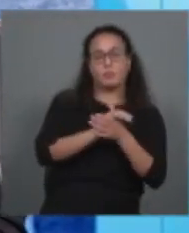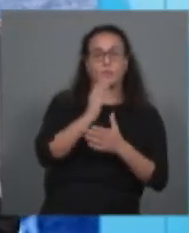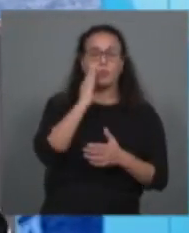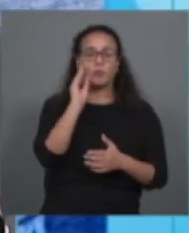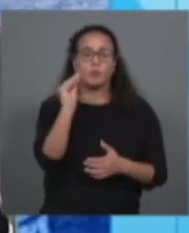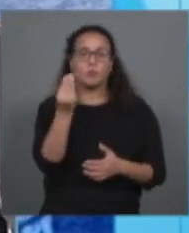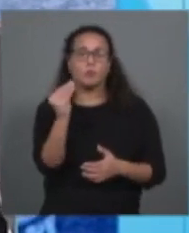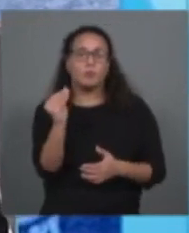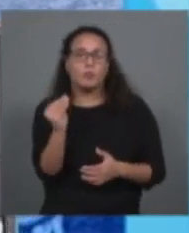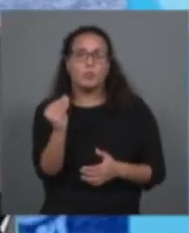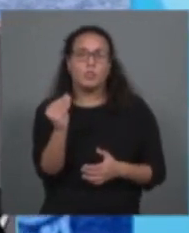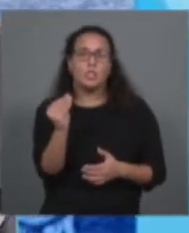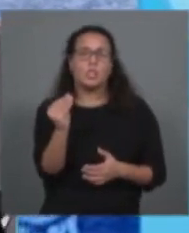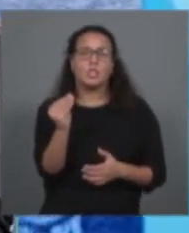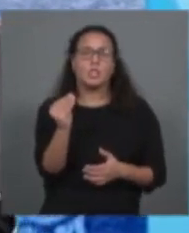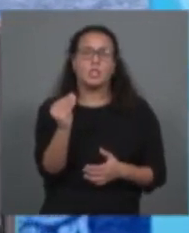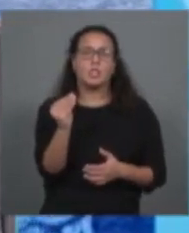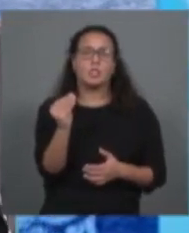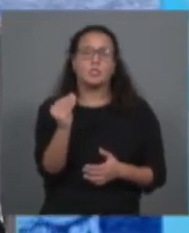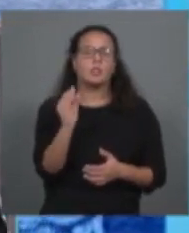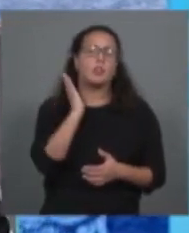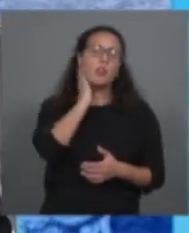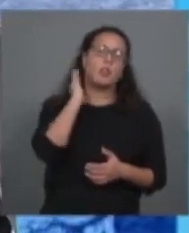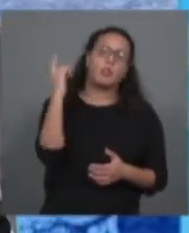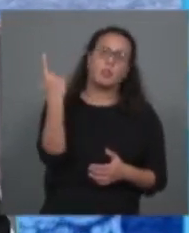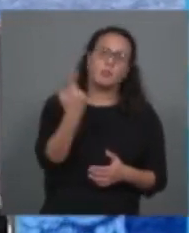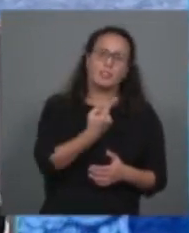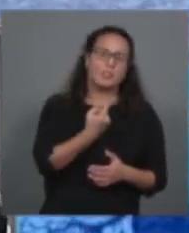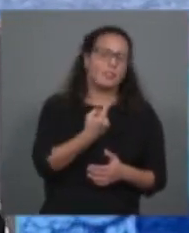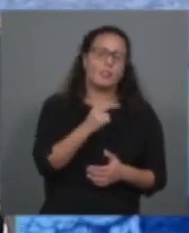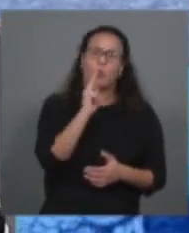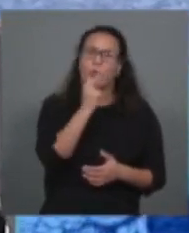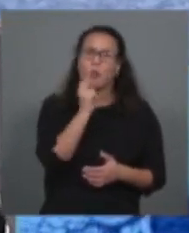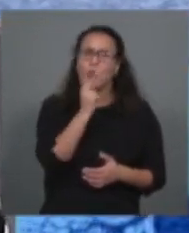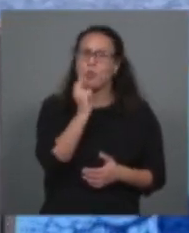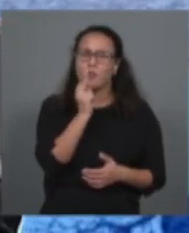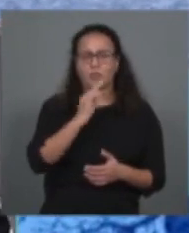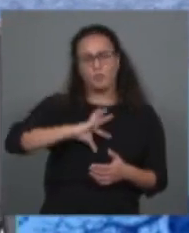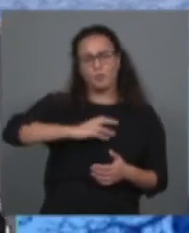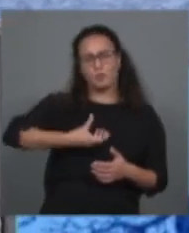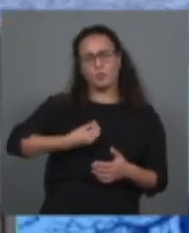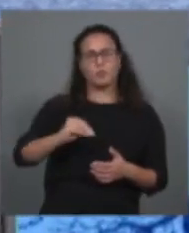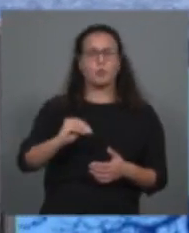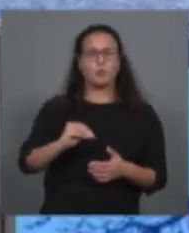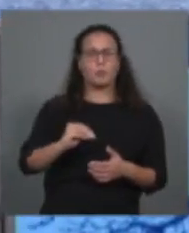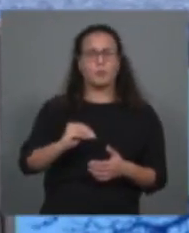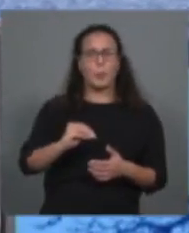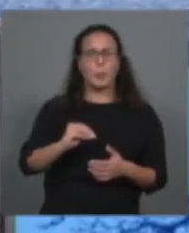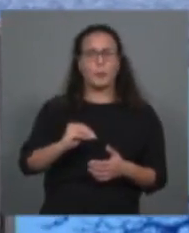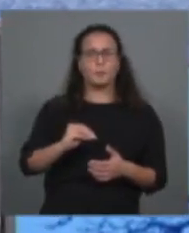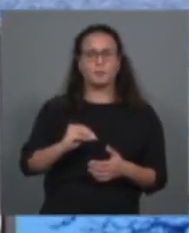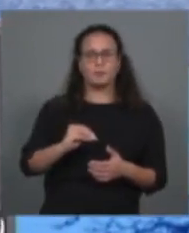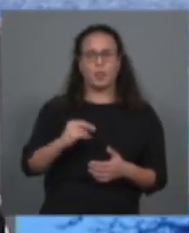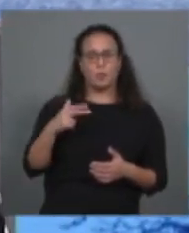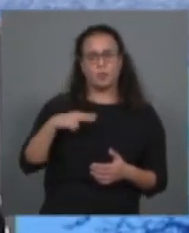forçado de meninas é terrível, enfim, no resto do mundo. Em Portugal, muitas destas questões não